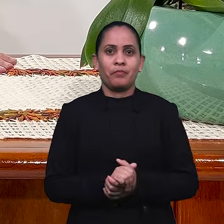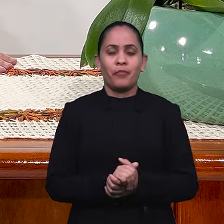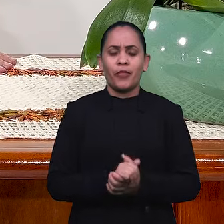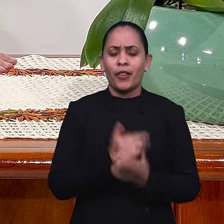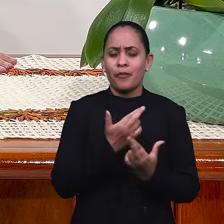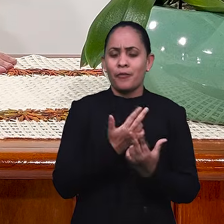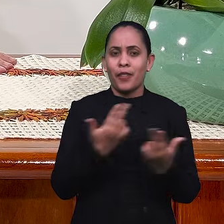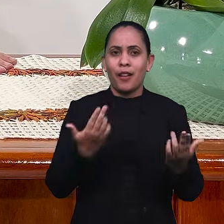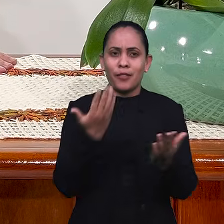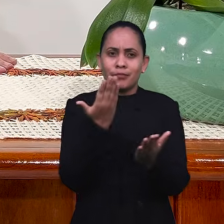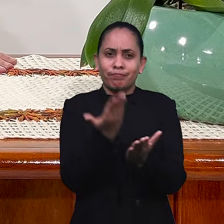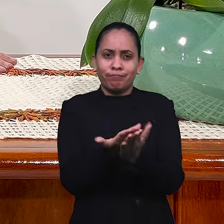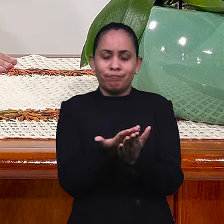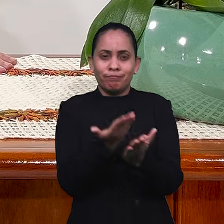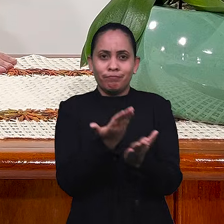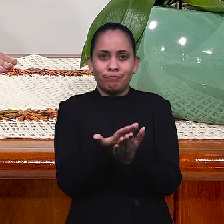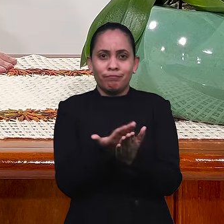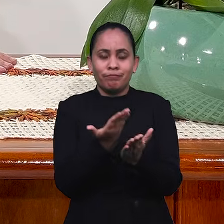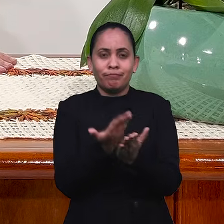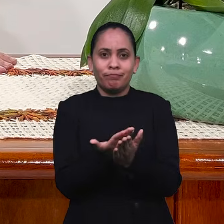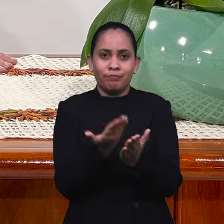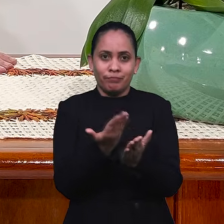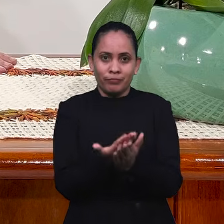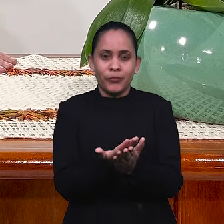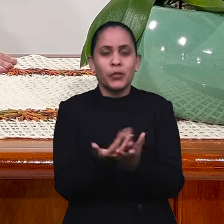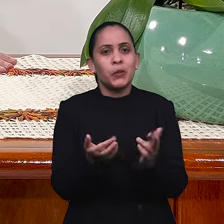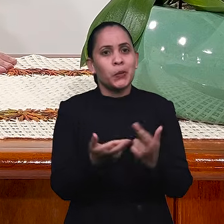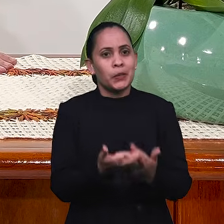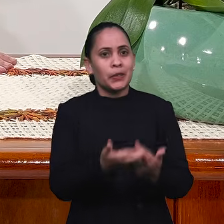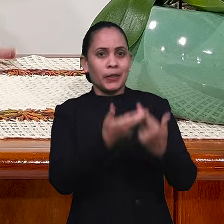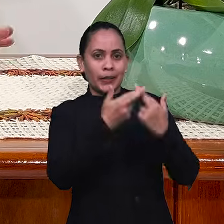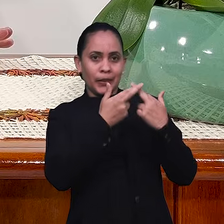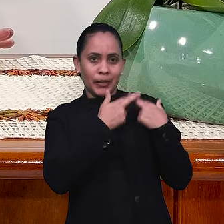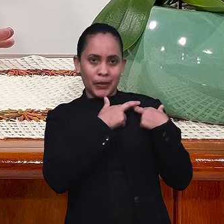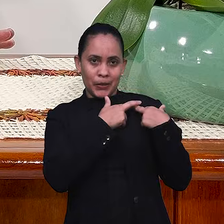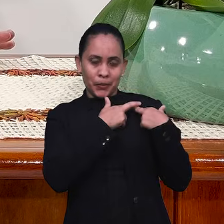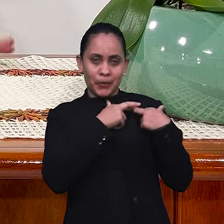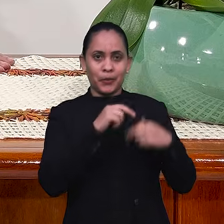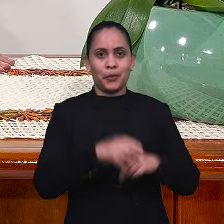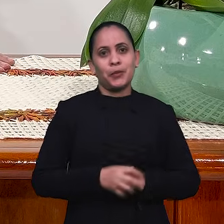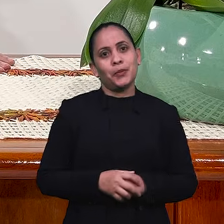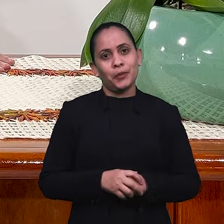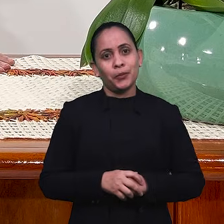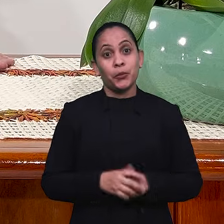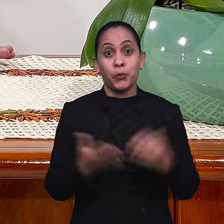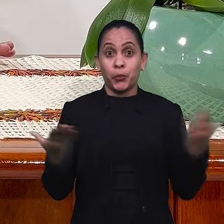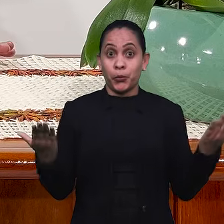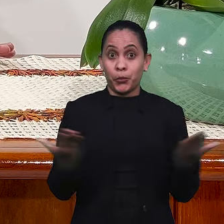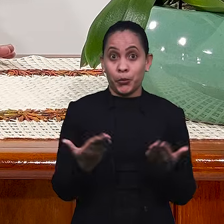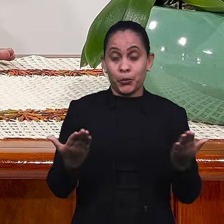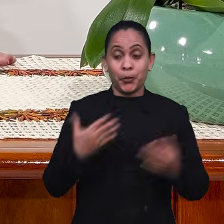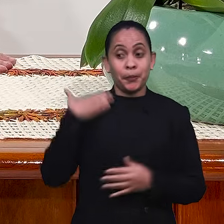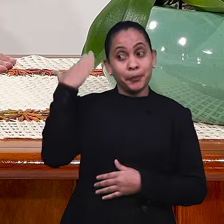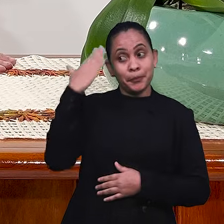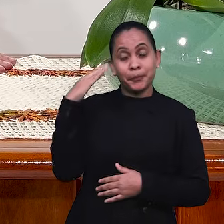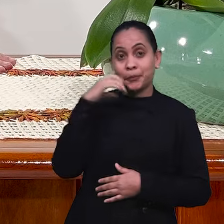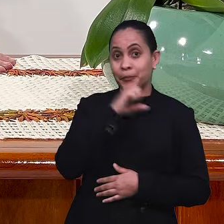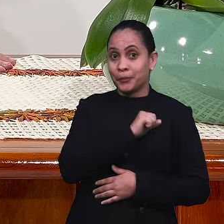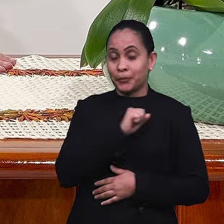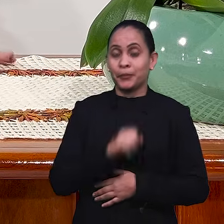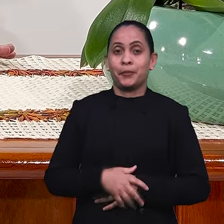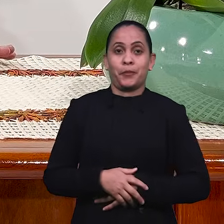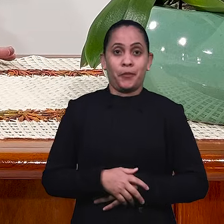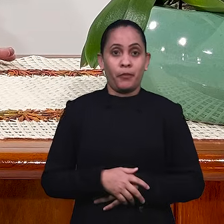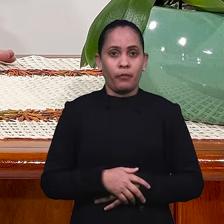de aulas a respeito da instrumentalidade. Nessa palavra de hoje, que será muito breve, apenas